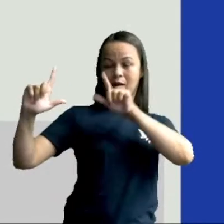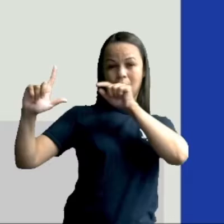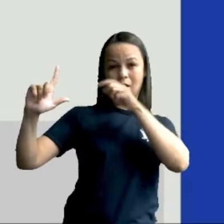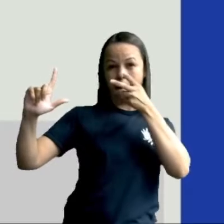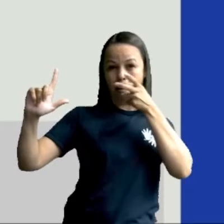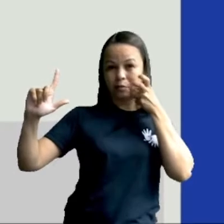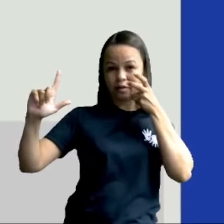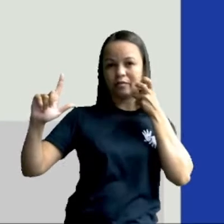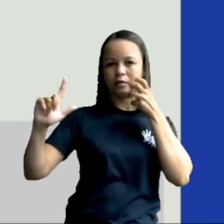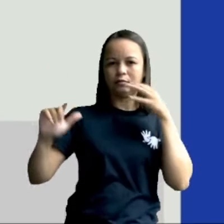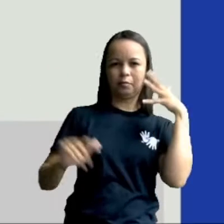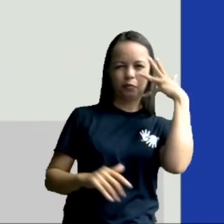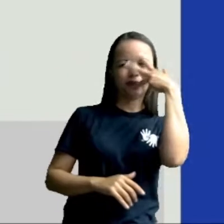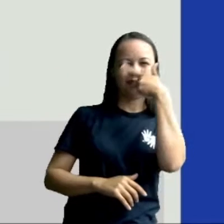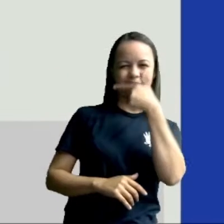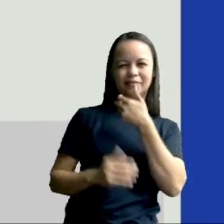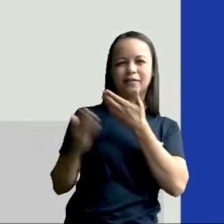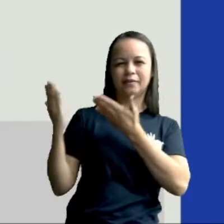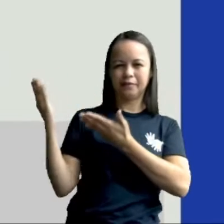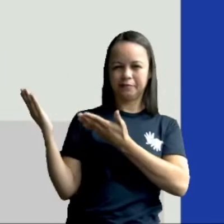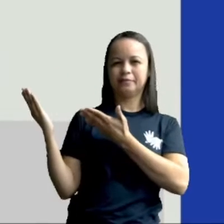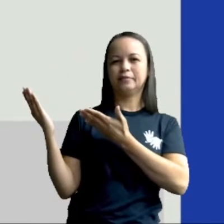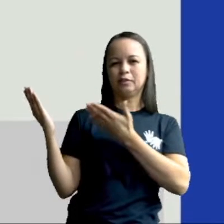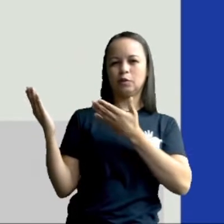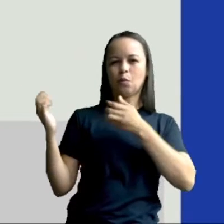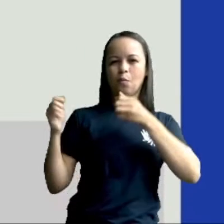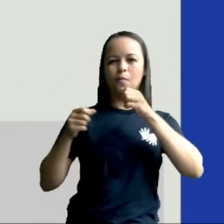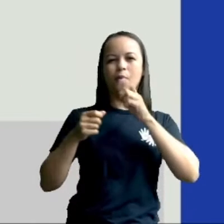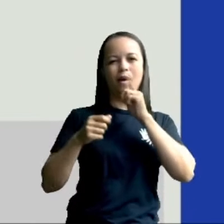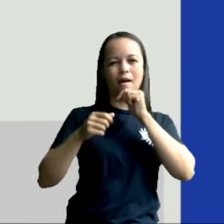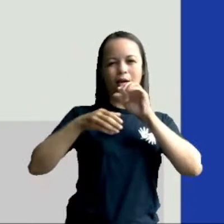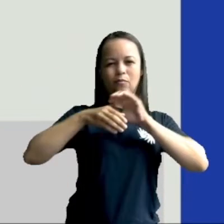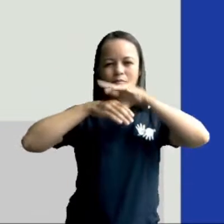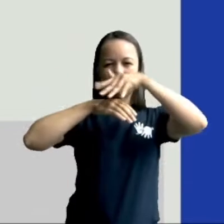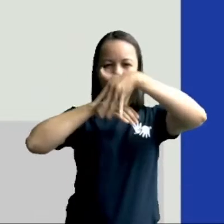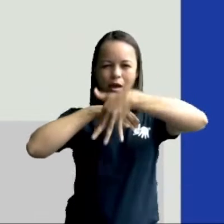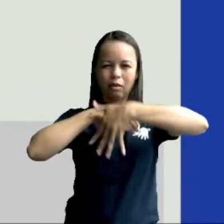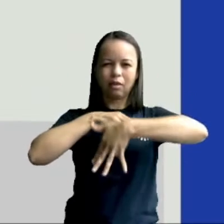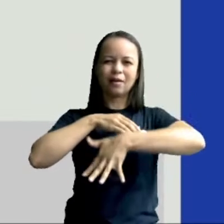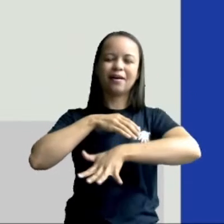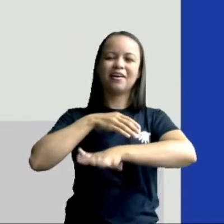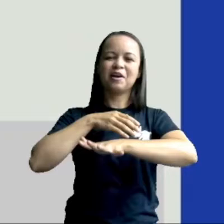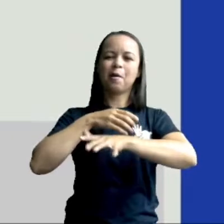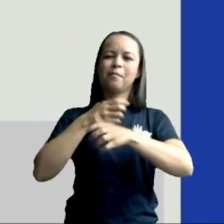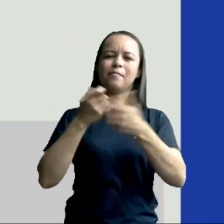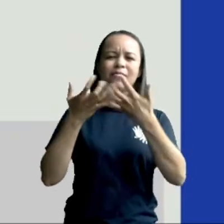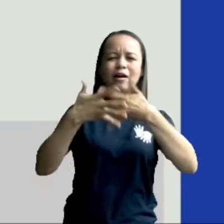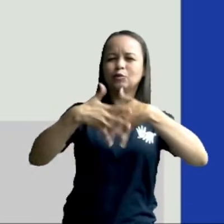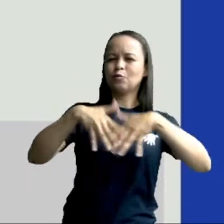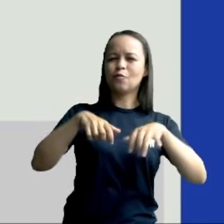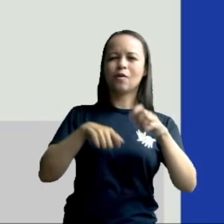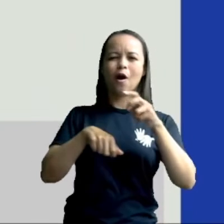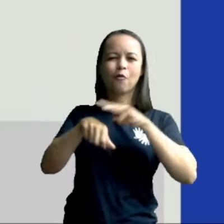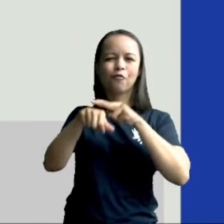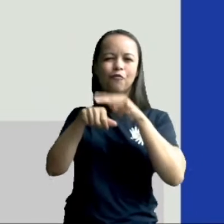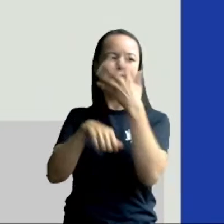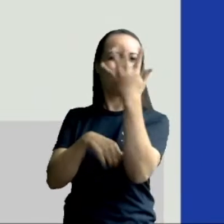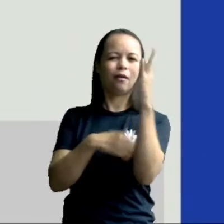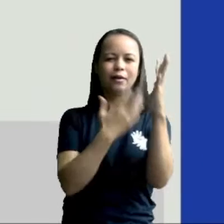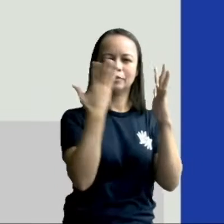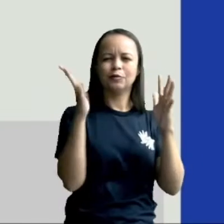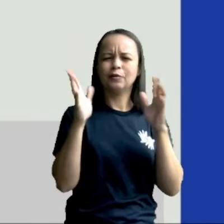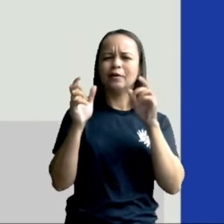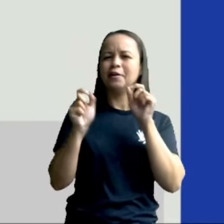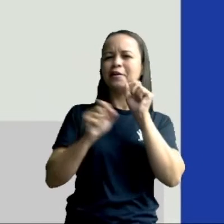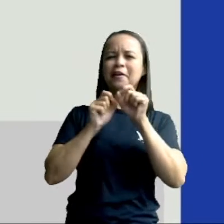Observaram? Bonita? Linda, né? Uma cachoeira, bem natural, com um verde. Quem não queria estar debaixo